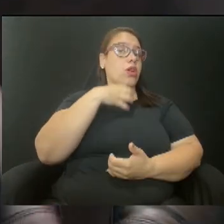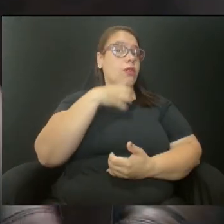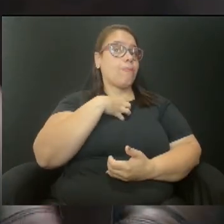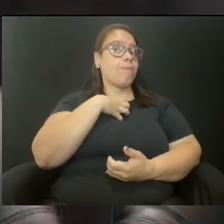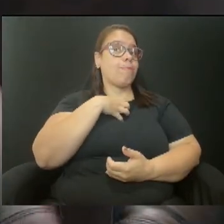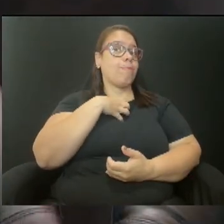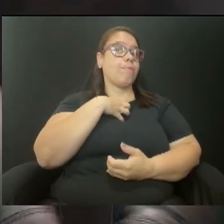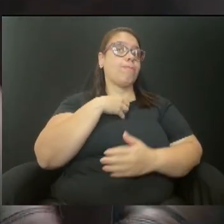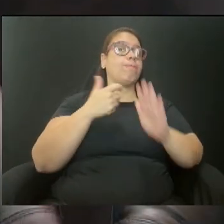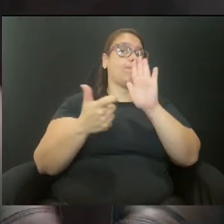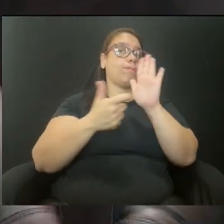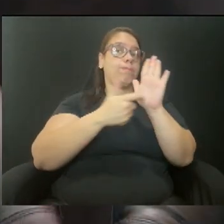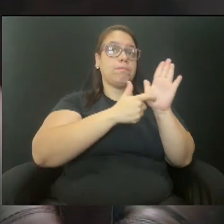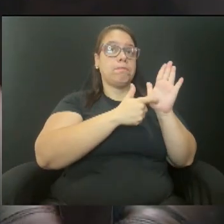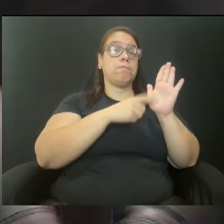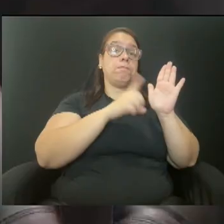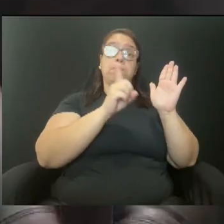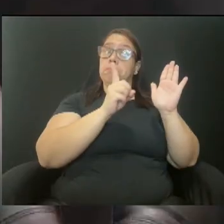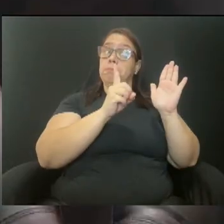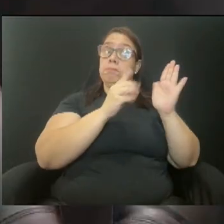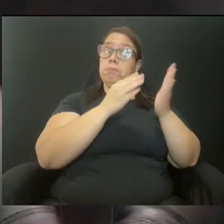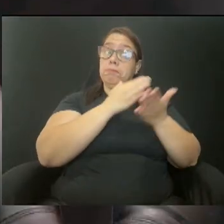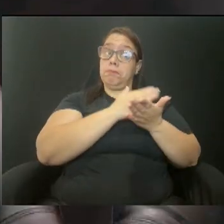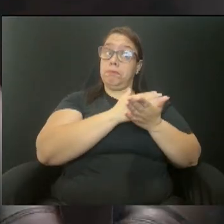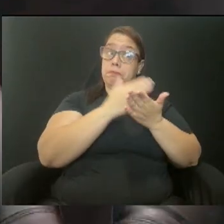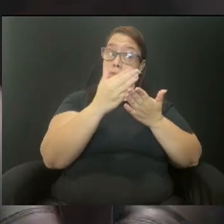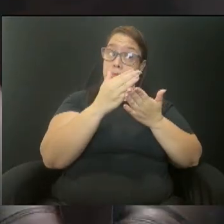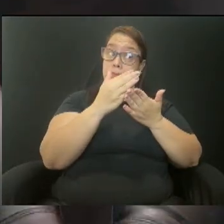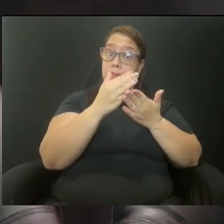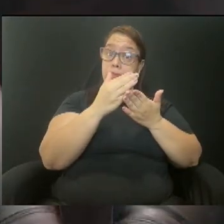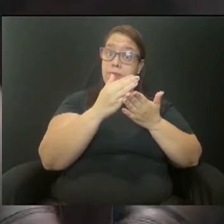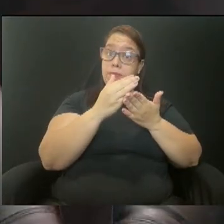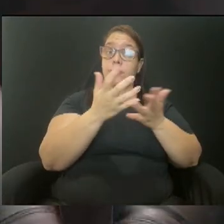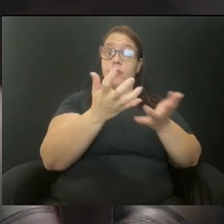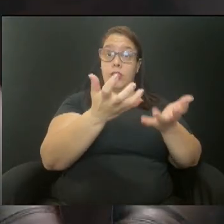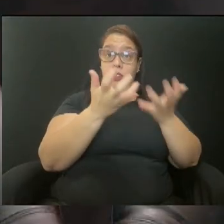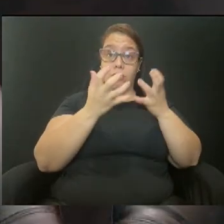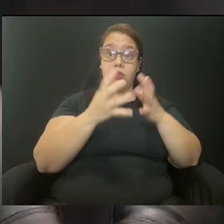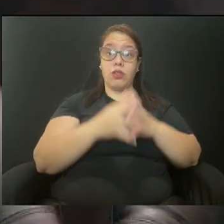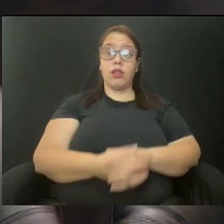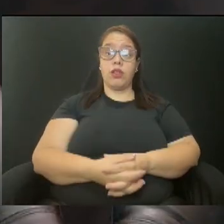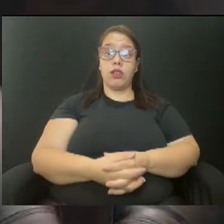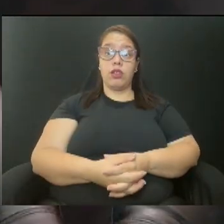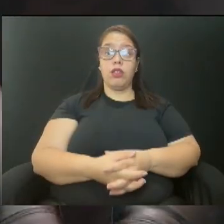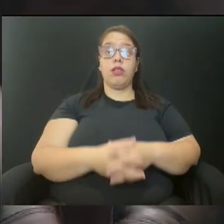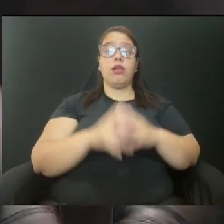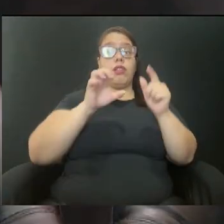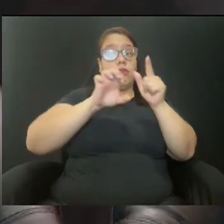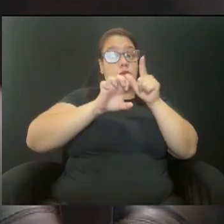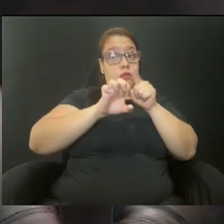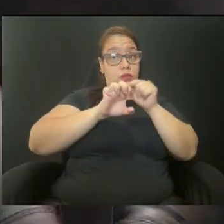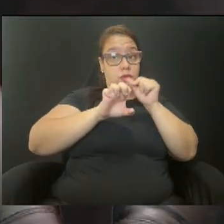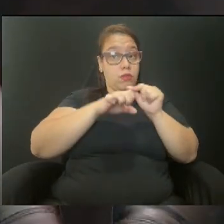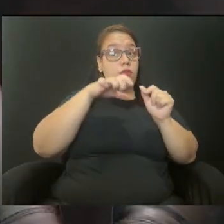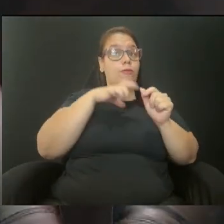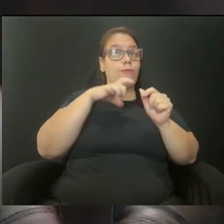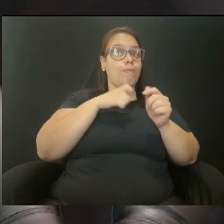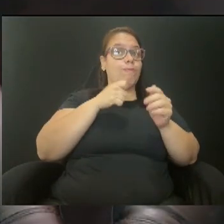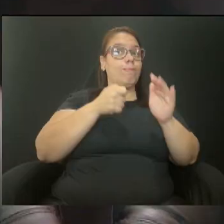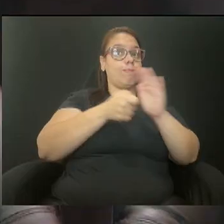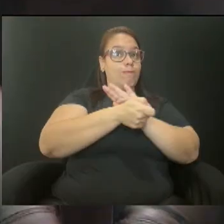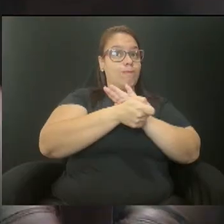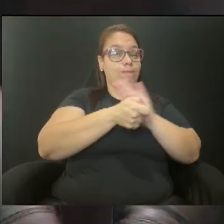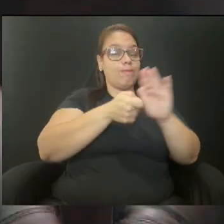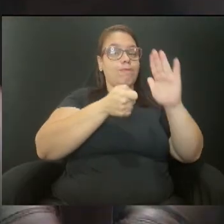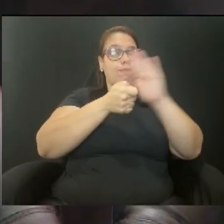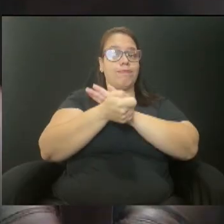que não, é um começo, caso você queira, para empreender tem esses custos, como ela disse, tem contabilidade,